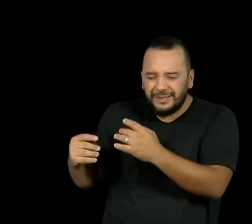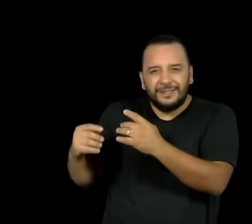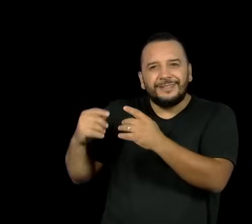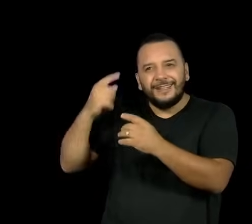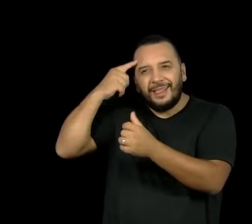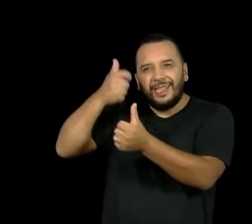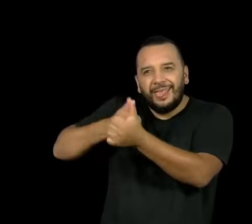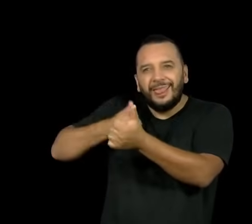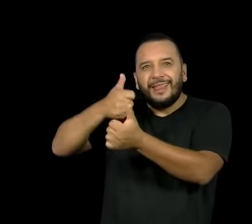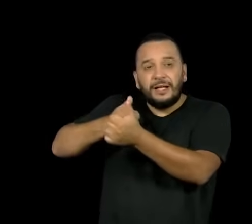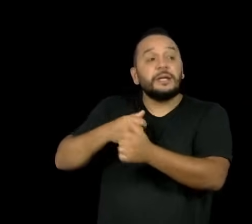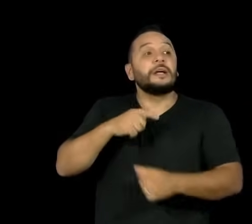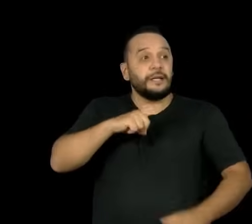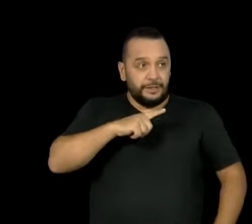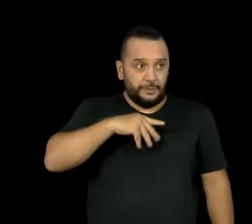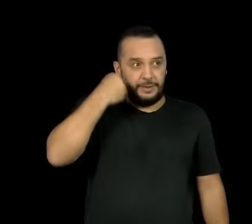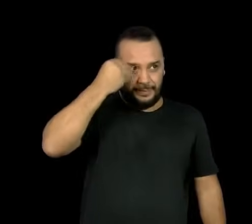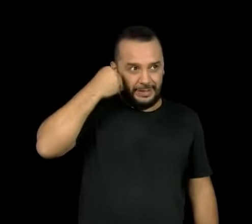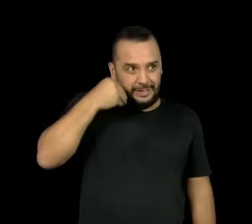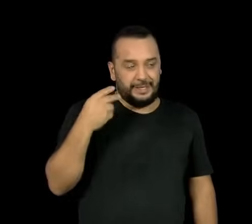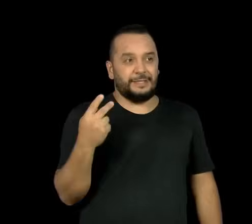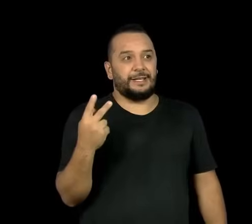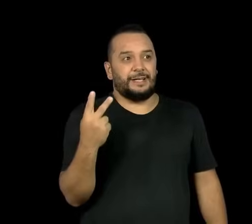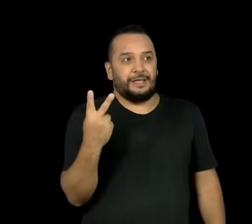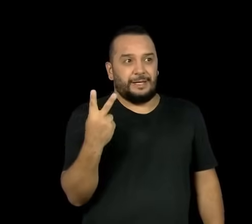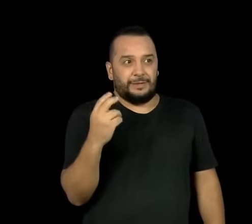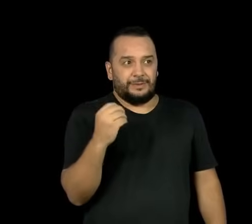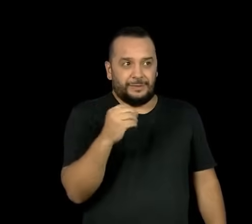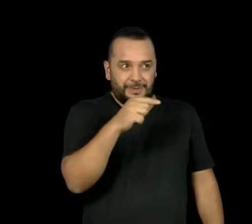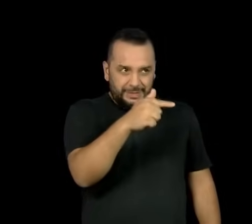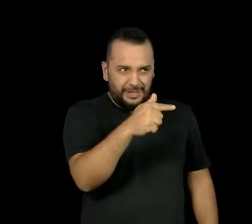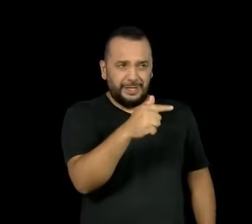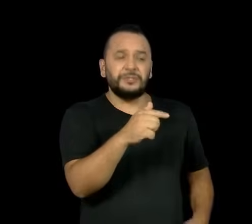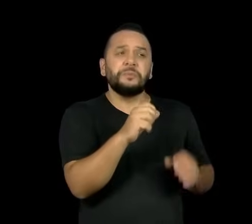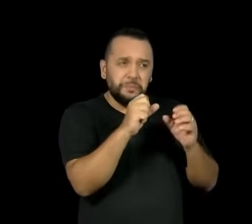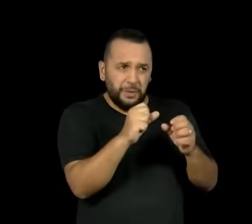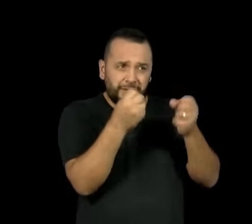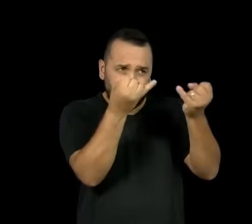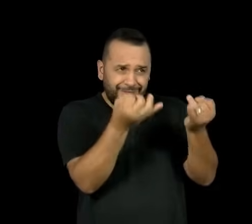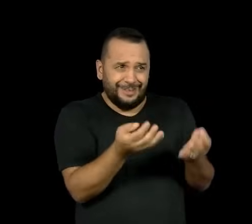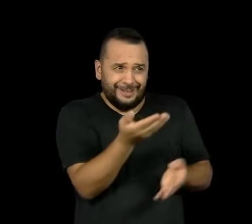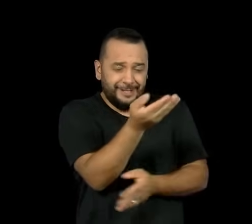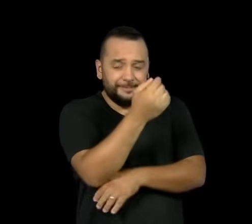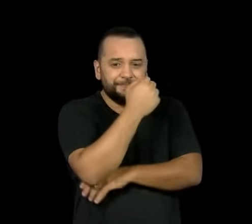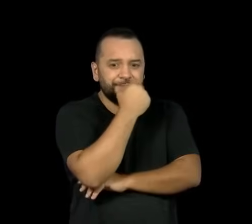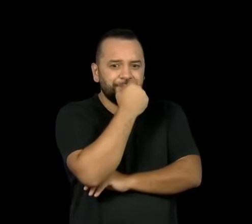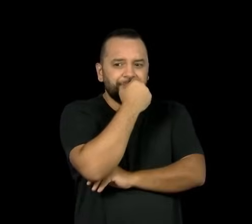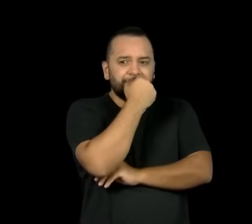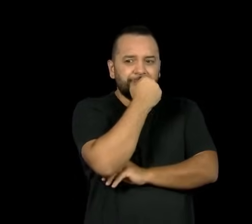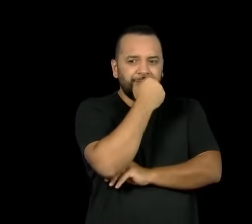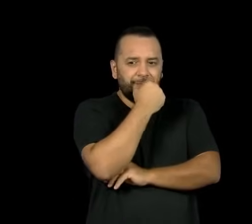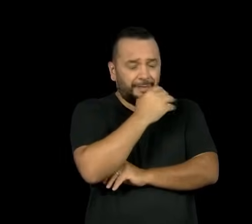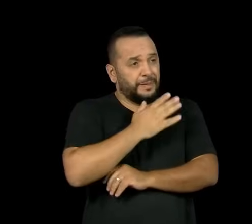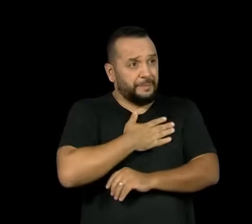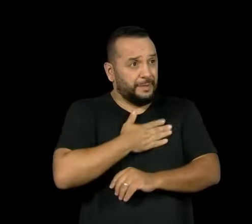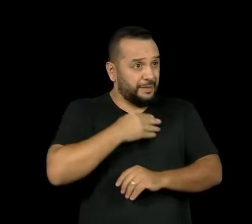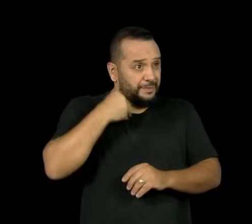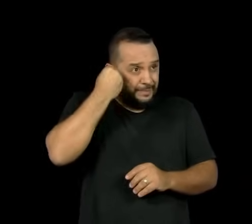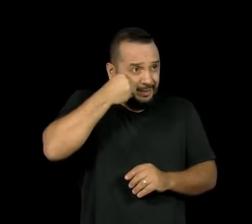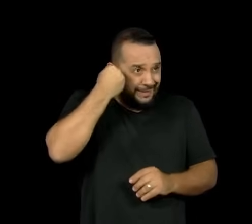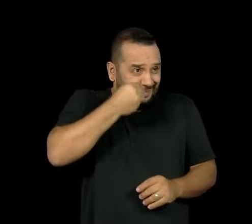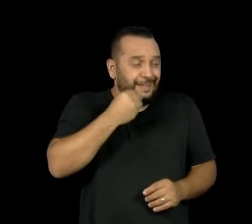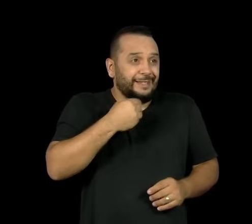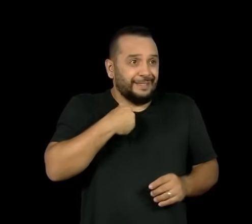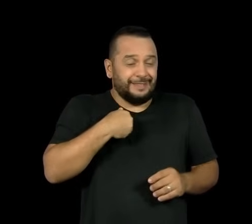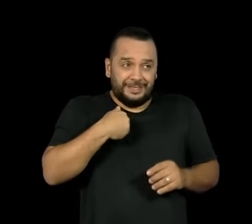em 2007. Eu acho importante eu deixar claro isso daqui. É uma experiência única antes